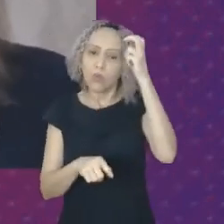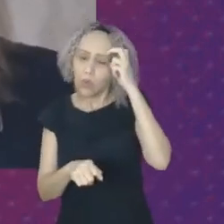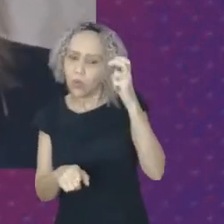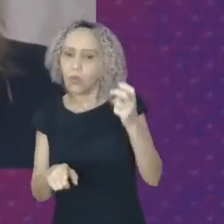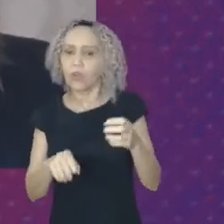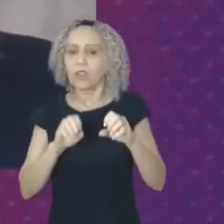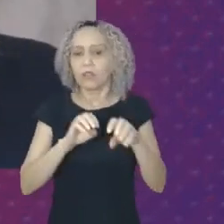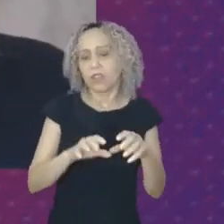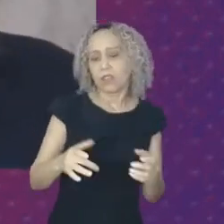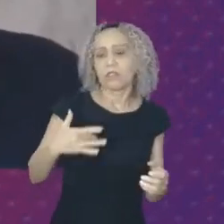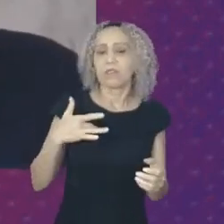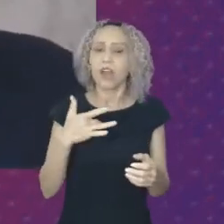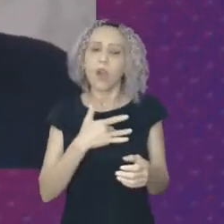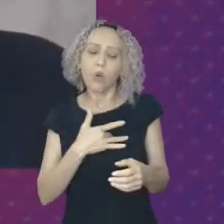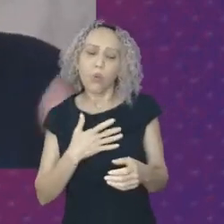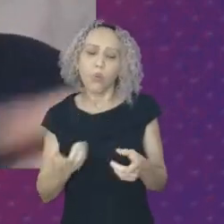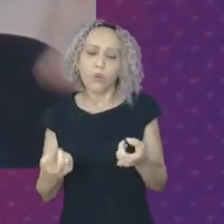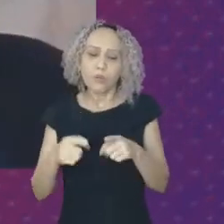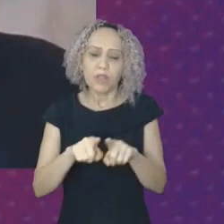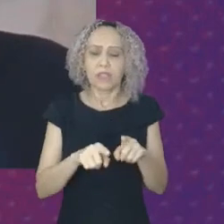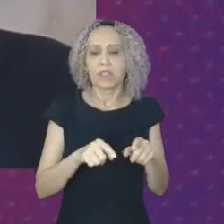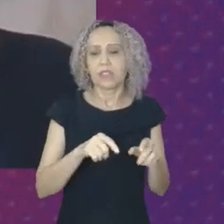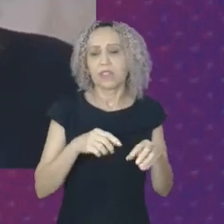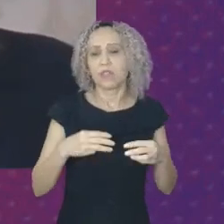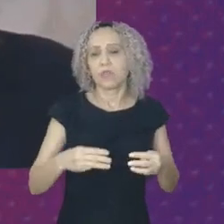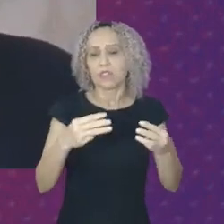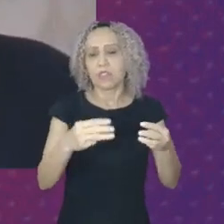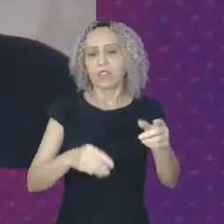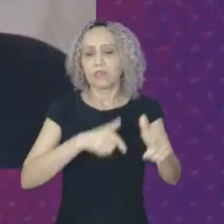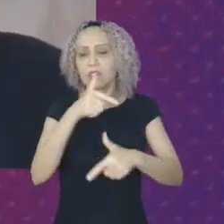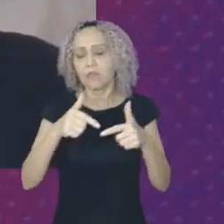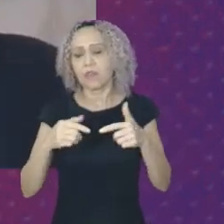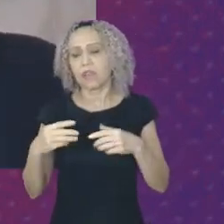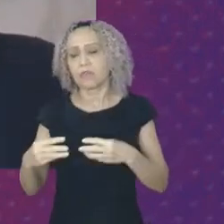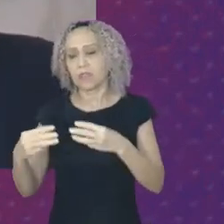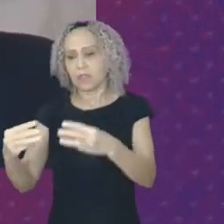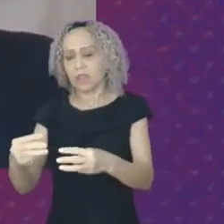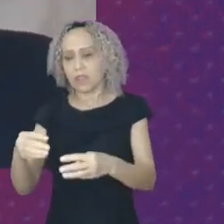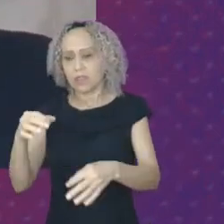com o Ministério do Trabalho, com o Ministério da Justiça,